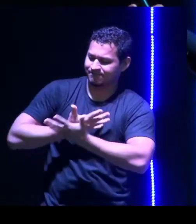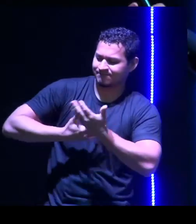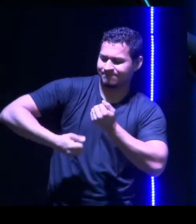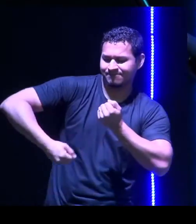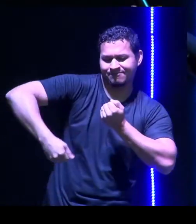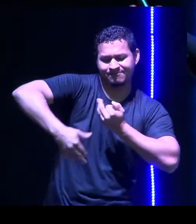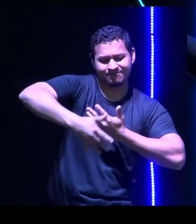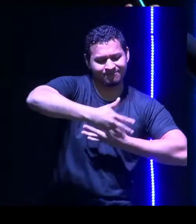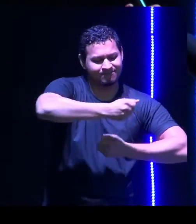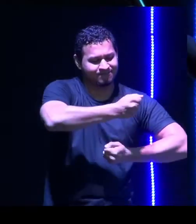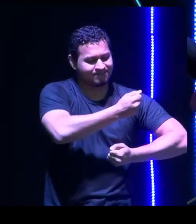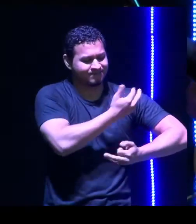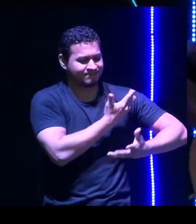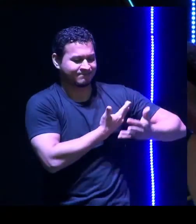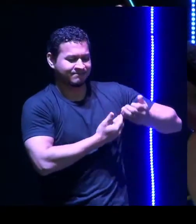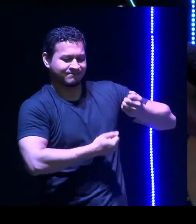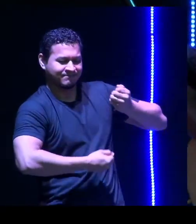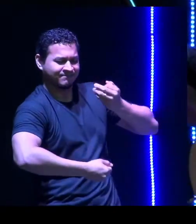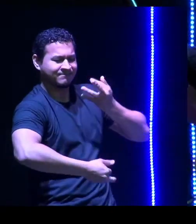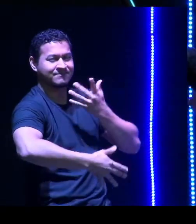fluindo sobre